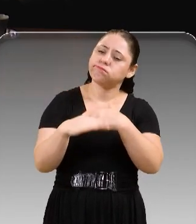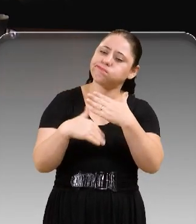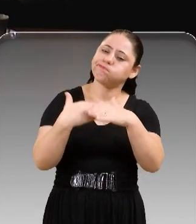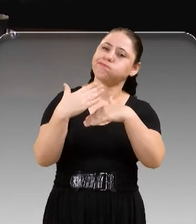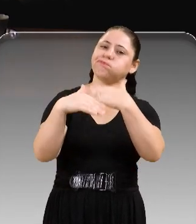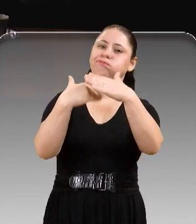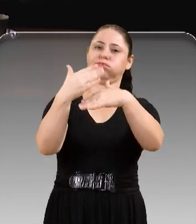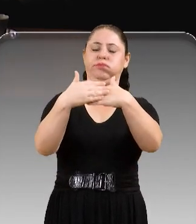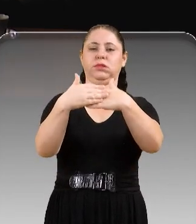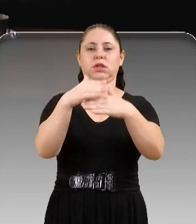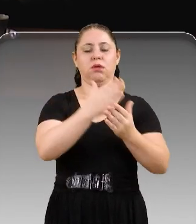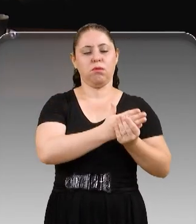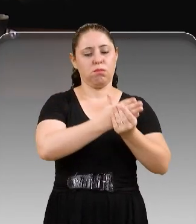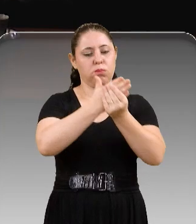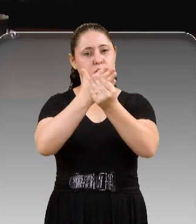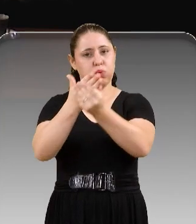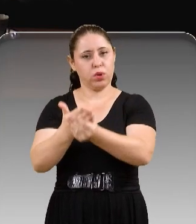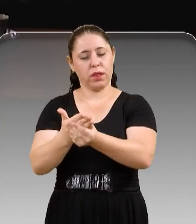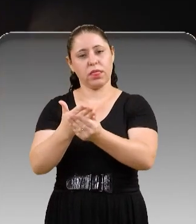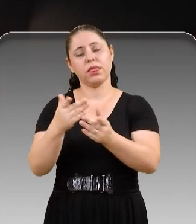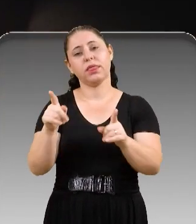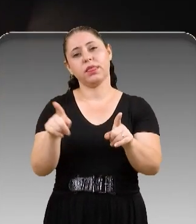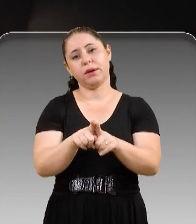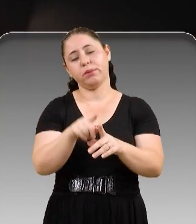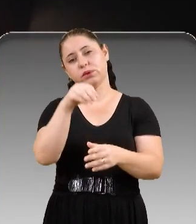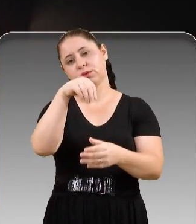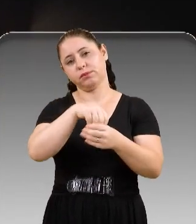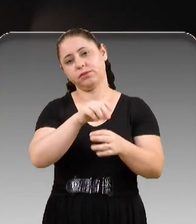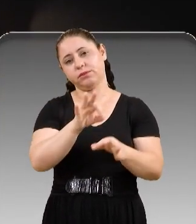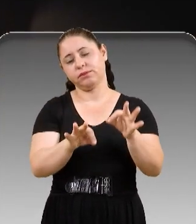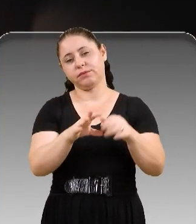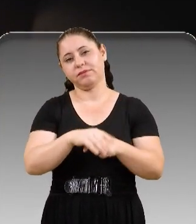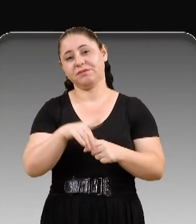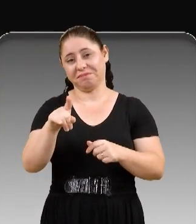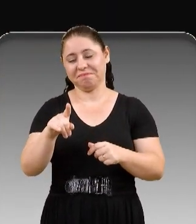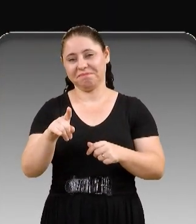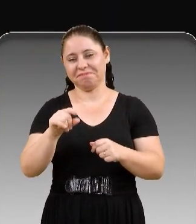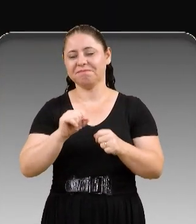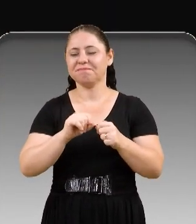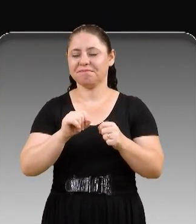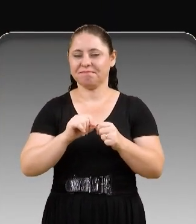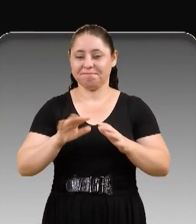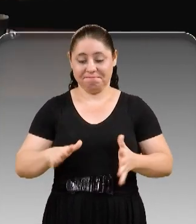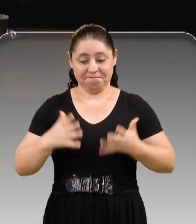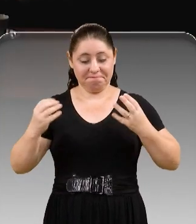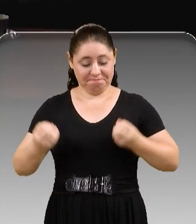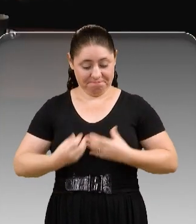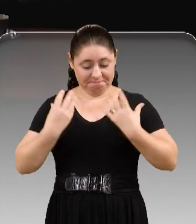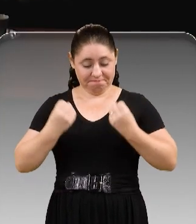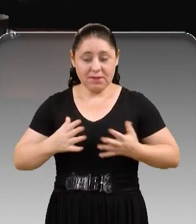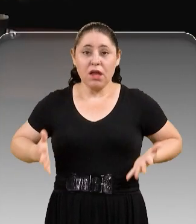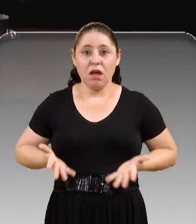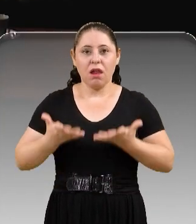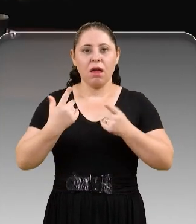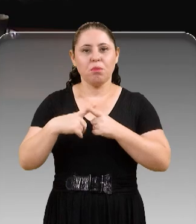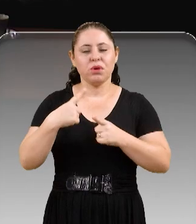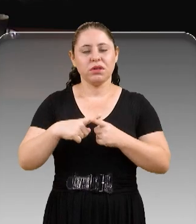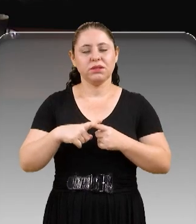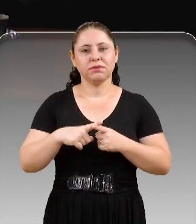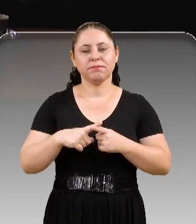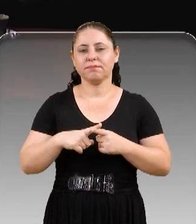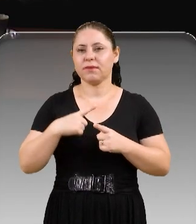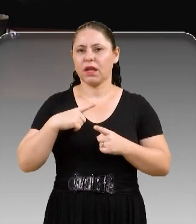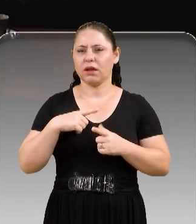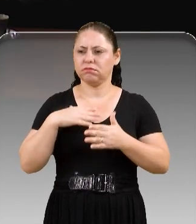verdade, do fluxo de processos dentro do nosso sistema judiciário. E o senhor está mais motivado? Muito